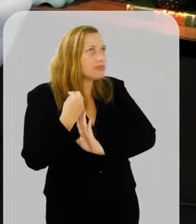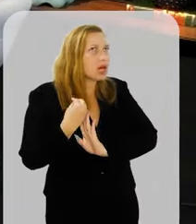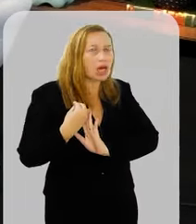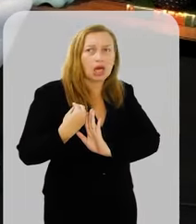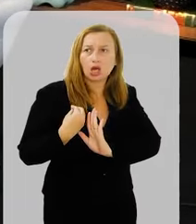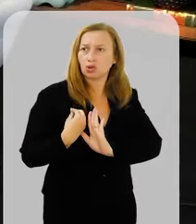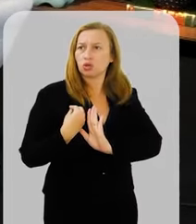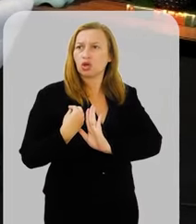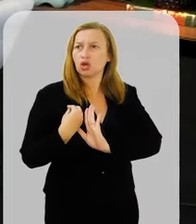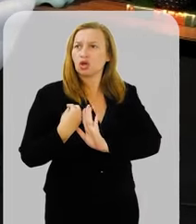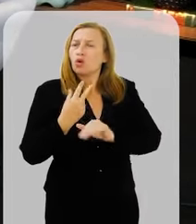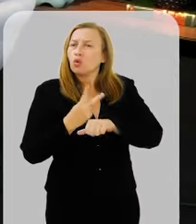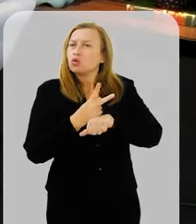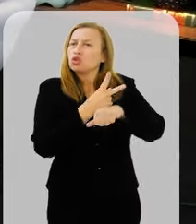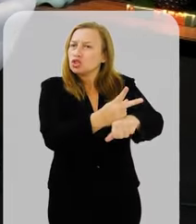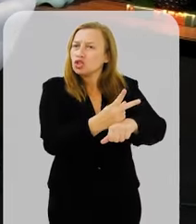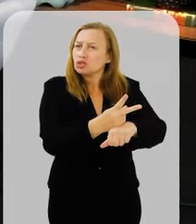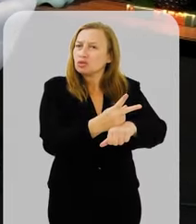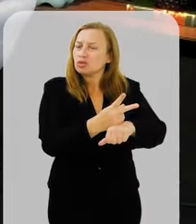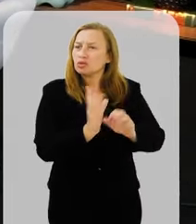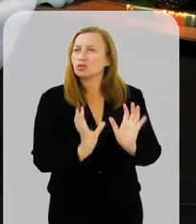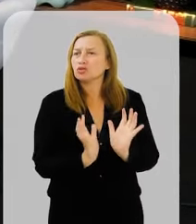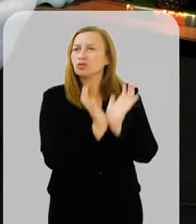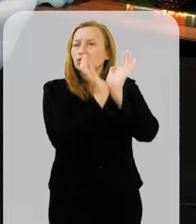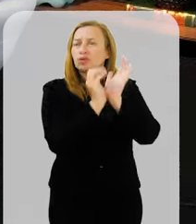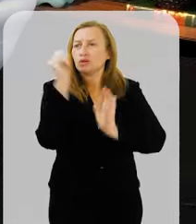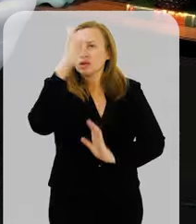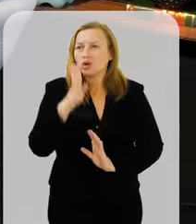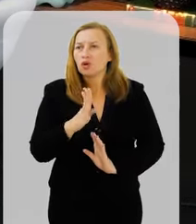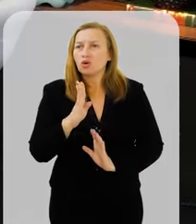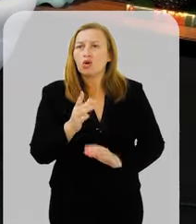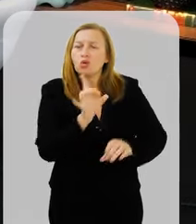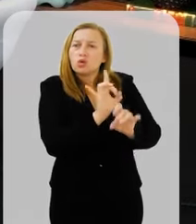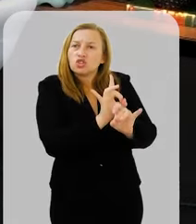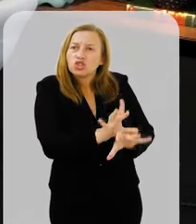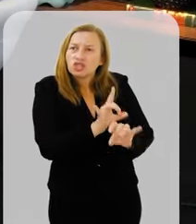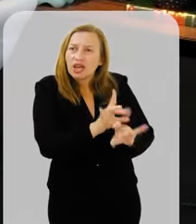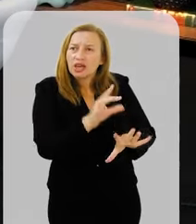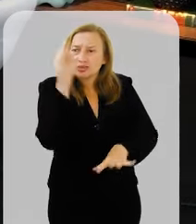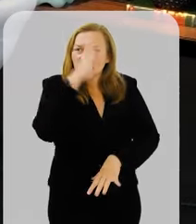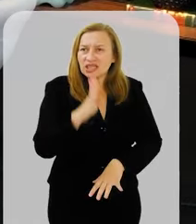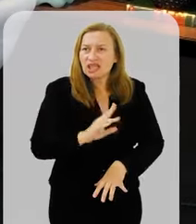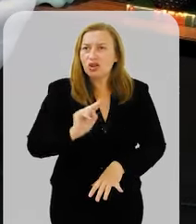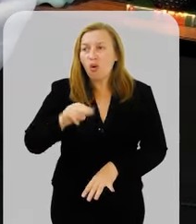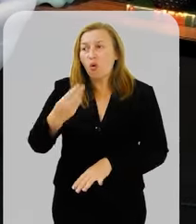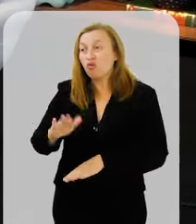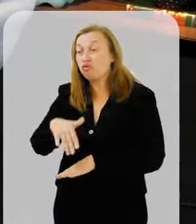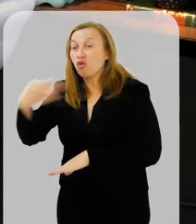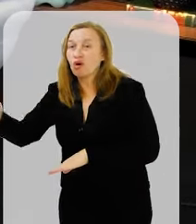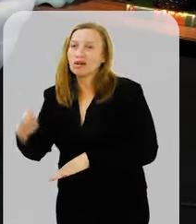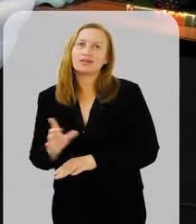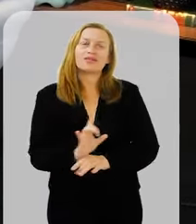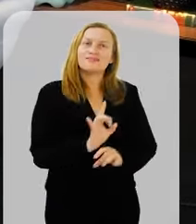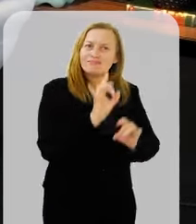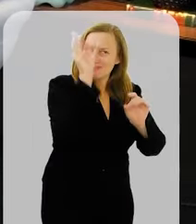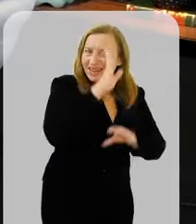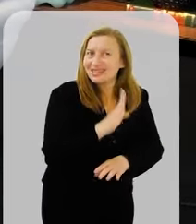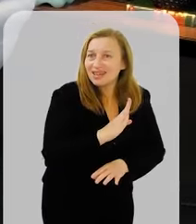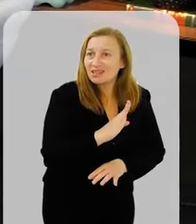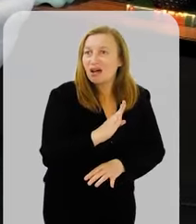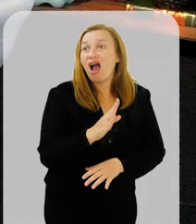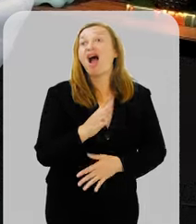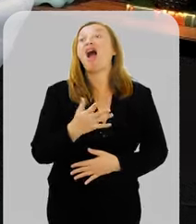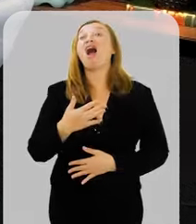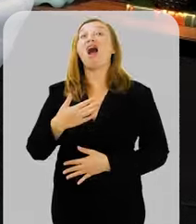amnésia momentânea. Nos títulos mundiais da seleção brasileira, os técnicos eram brasileiros ou eram estrangeiros? Brasileiros. Ah,